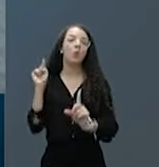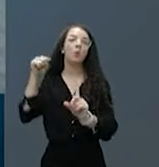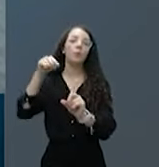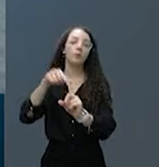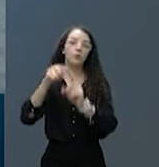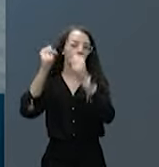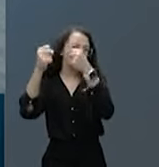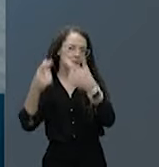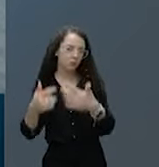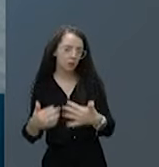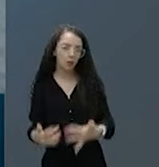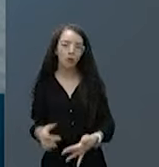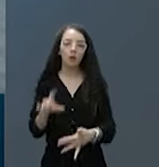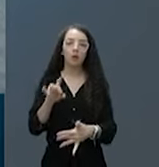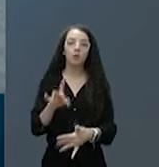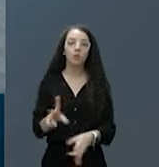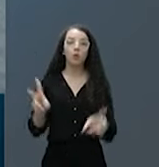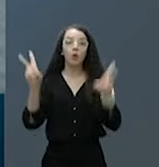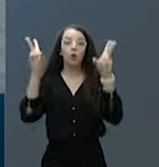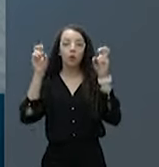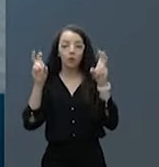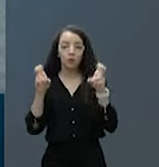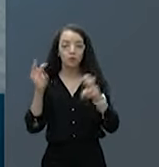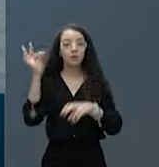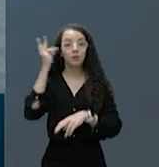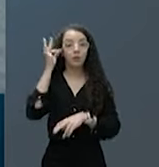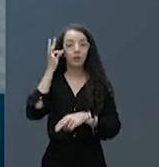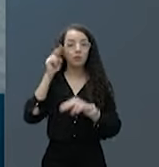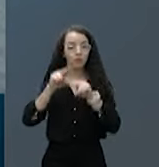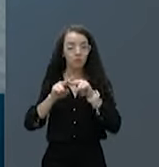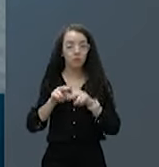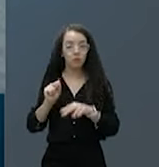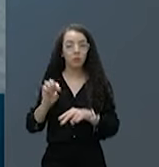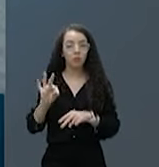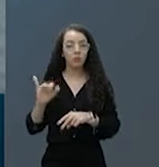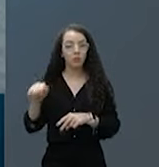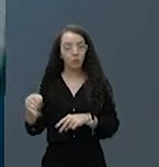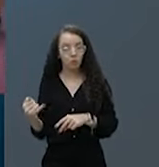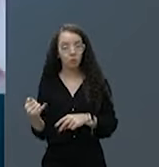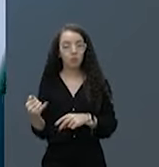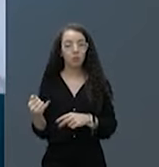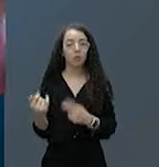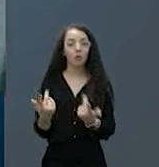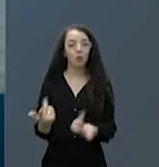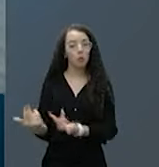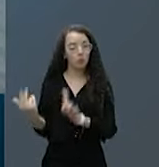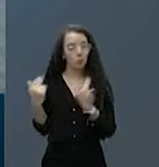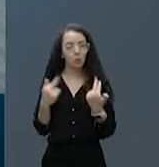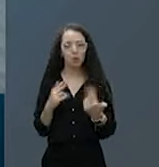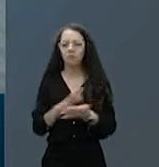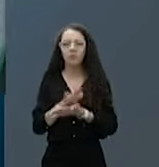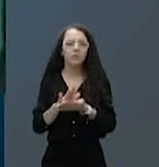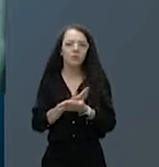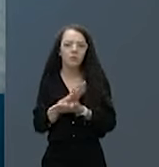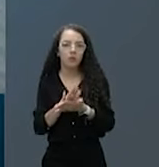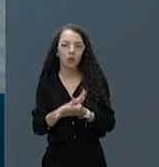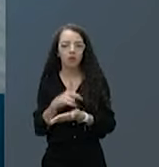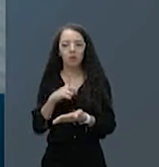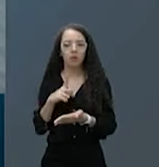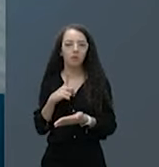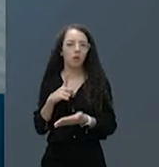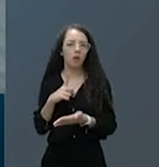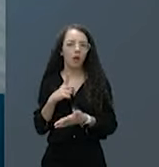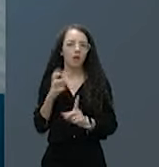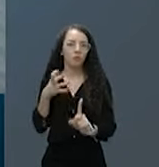sobre o alcance das teses fixadas pela Suprema Corte, como referido, em nada interferindo na apreciação,